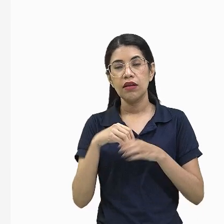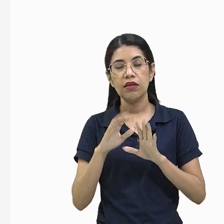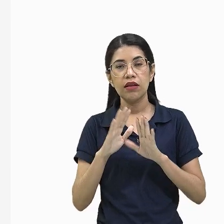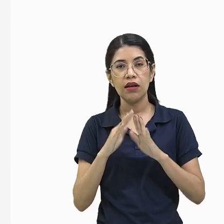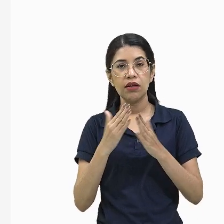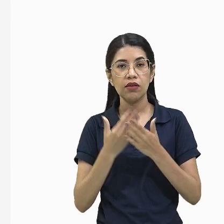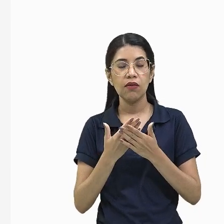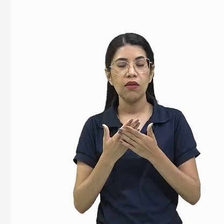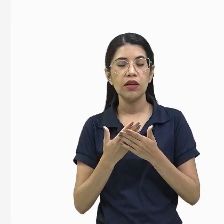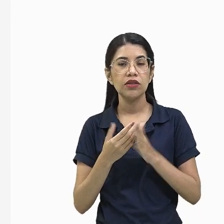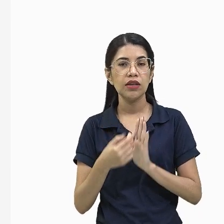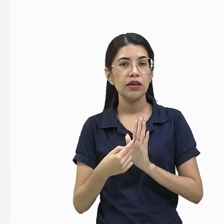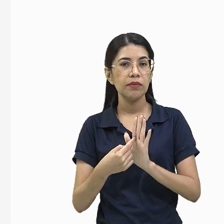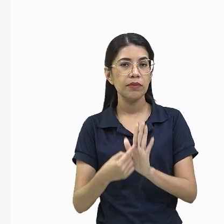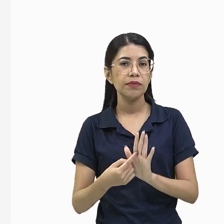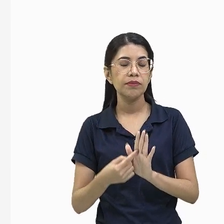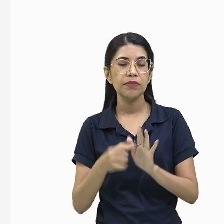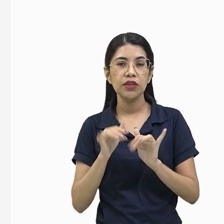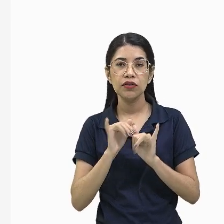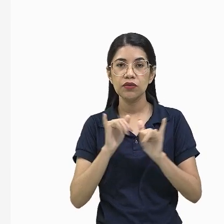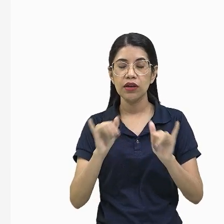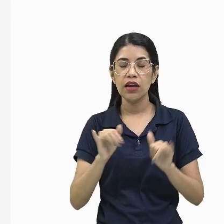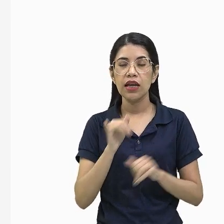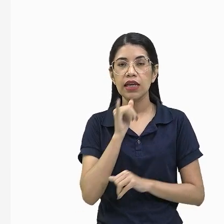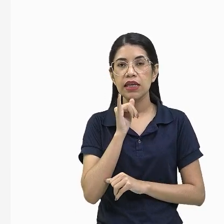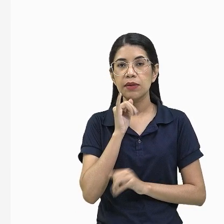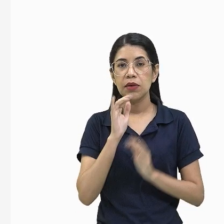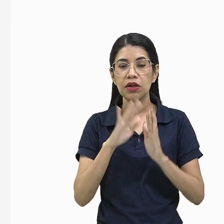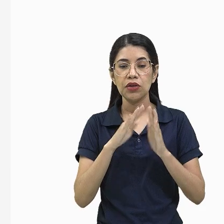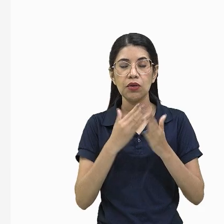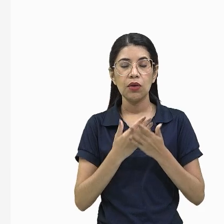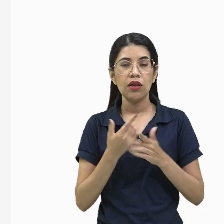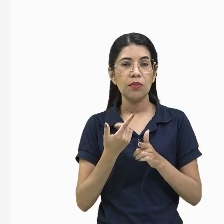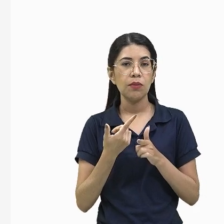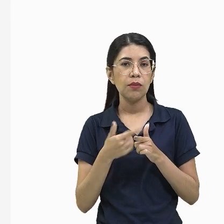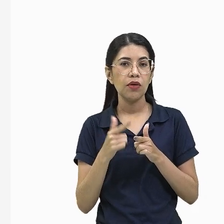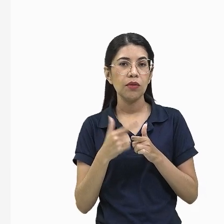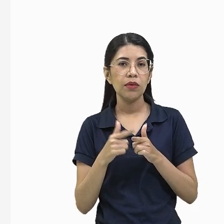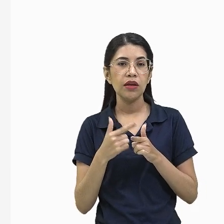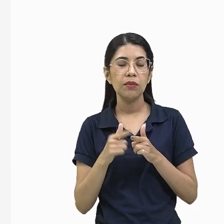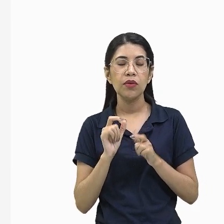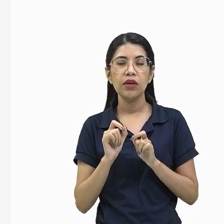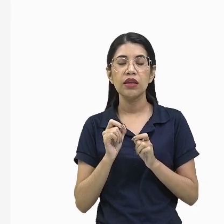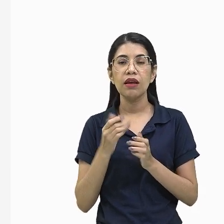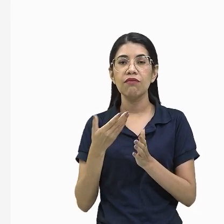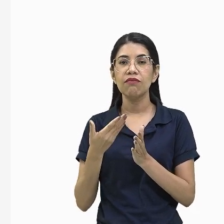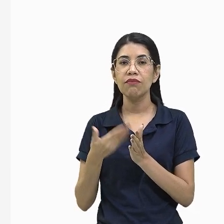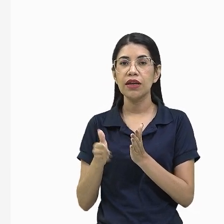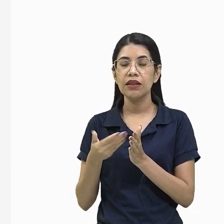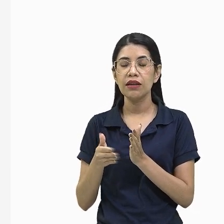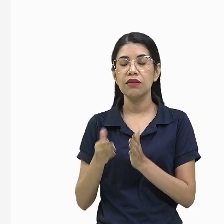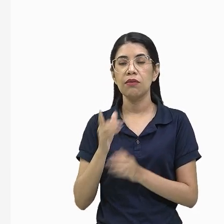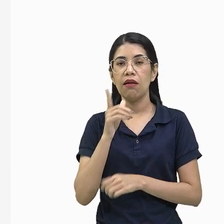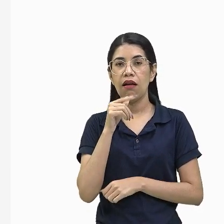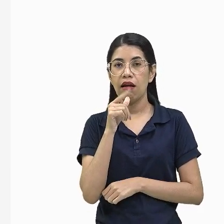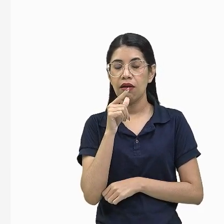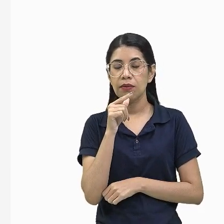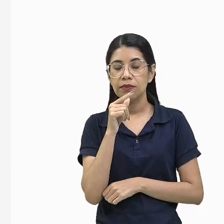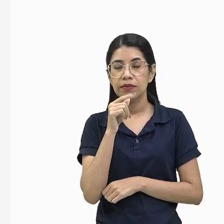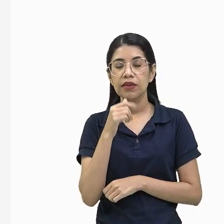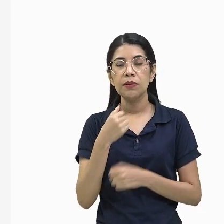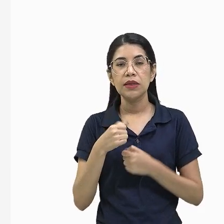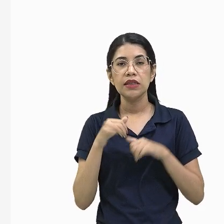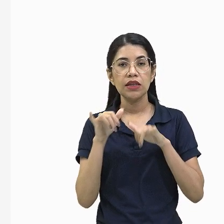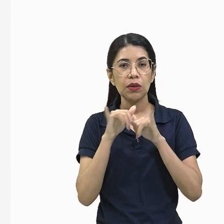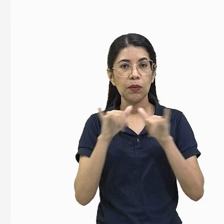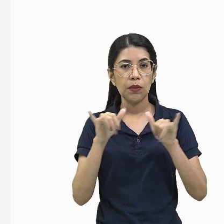quer abordar? Exemplos, a escola está com problema de desperdício de água. Então, uma campanha publicitária que